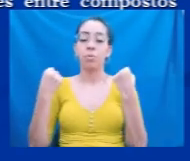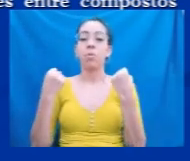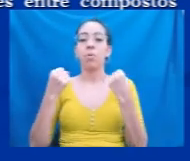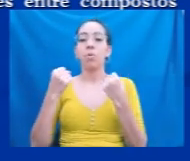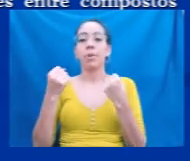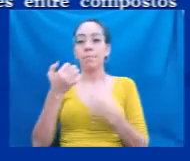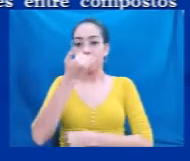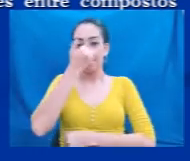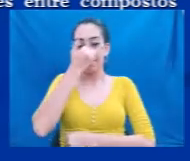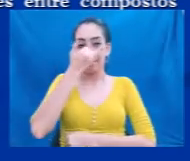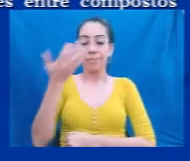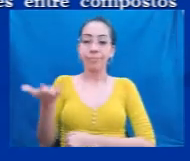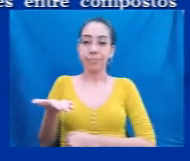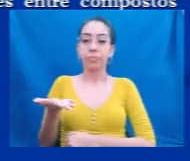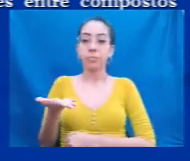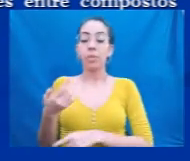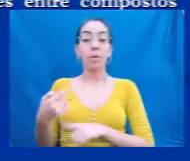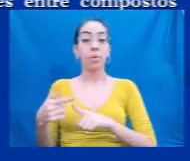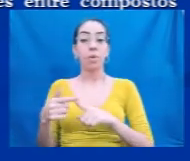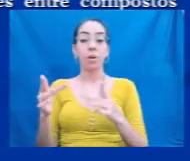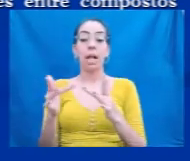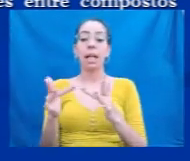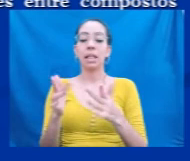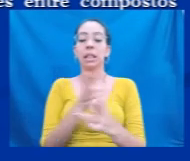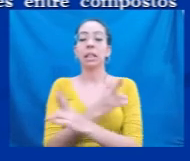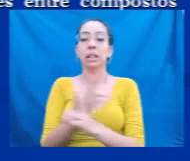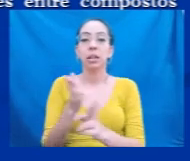acidentes devido a essa interação.